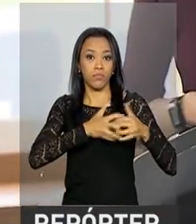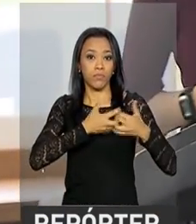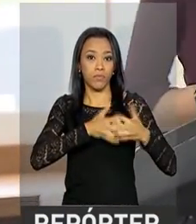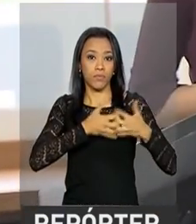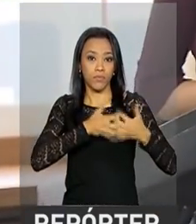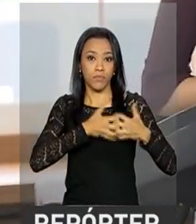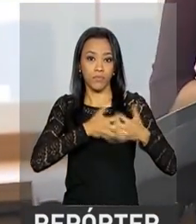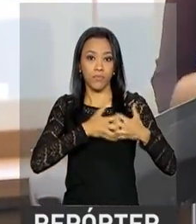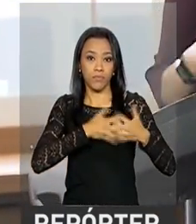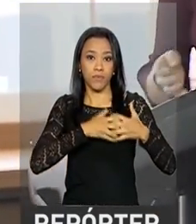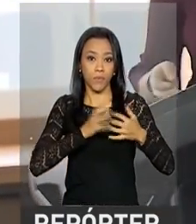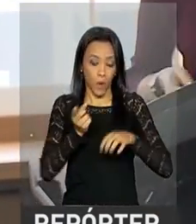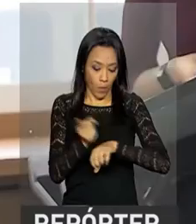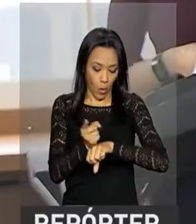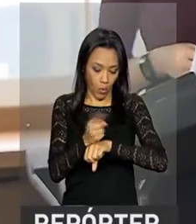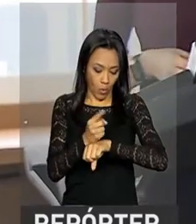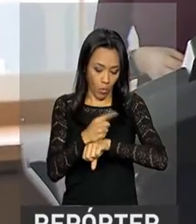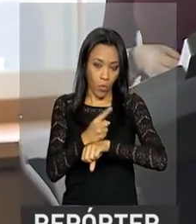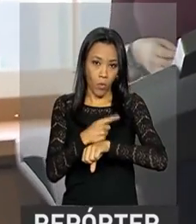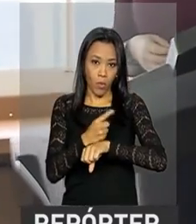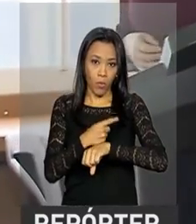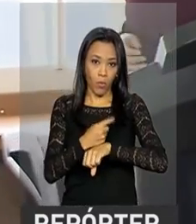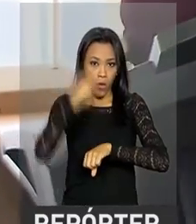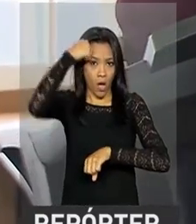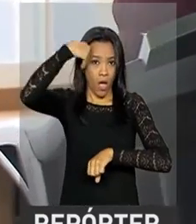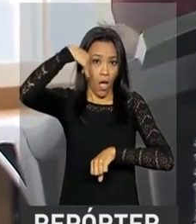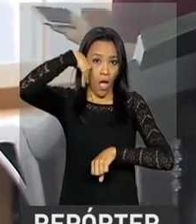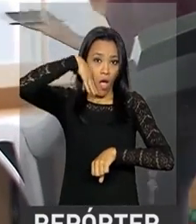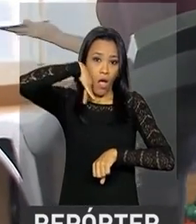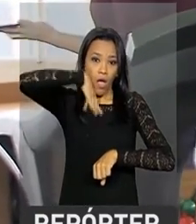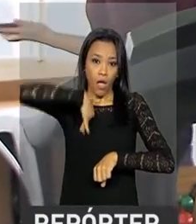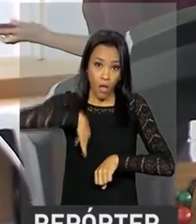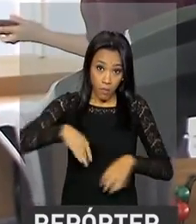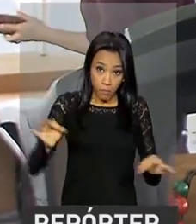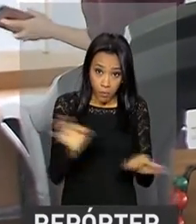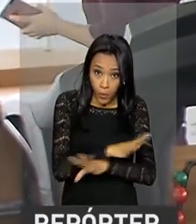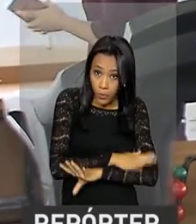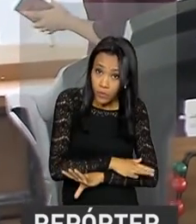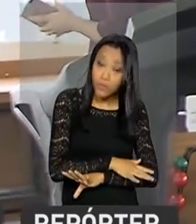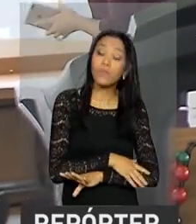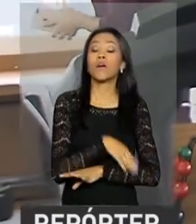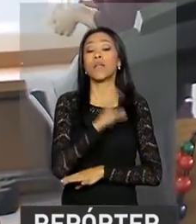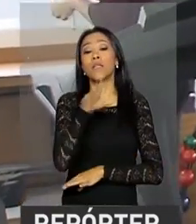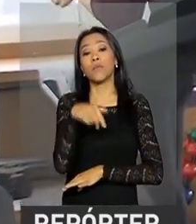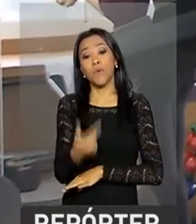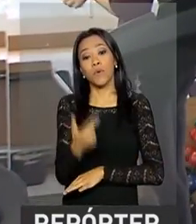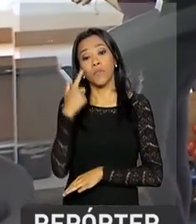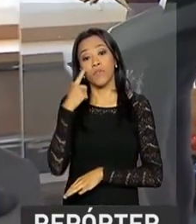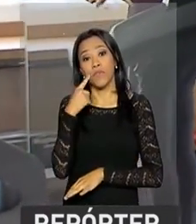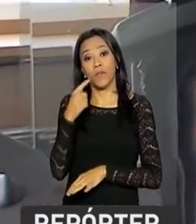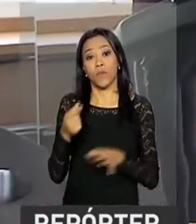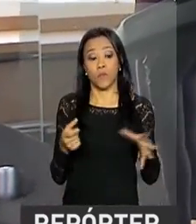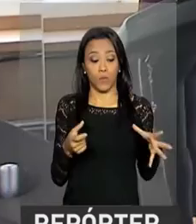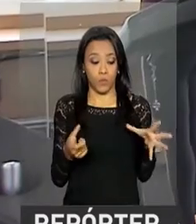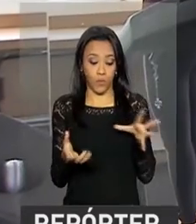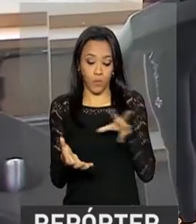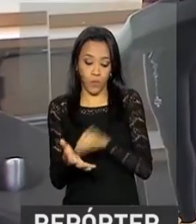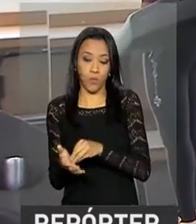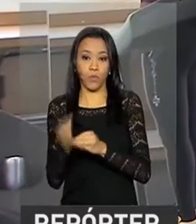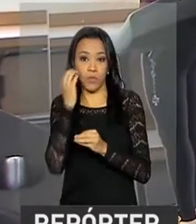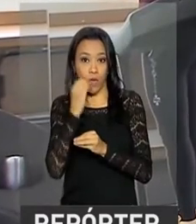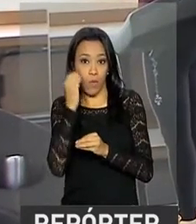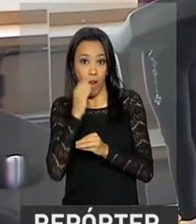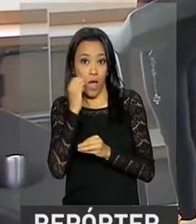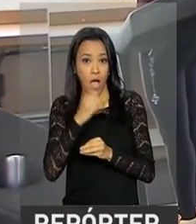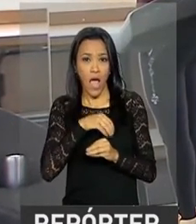de calorias que o gasto terminado o exercício é só sincronizar o relógio com o celular e todas as informações